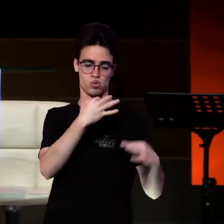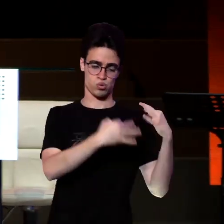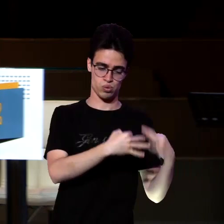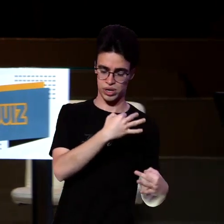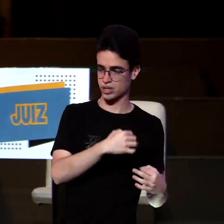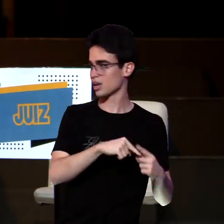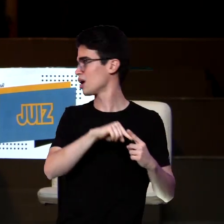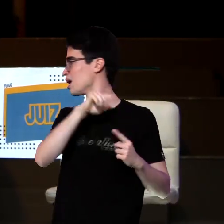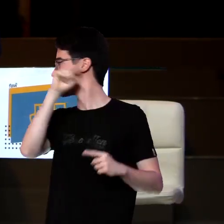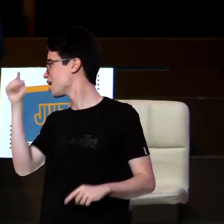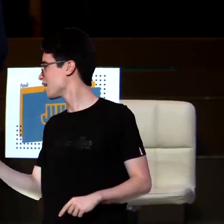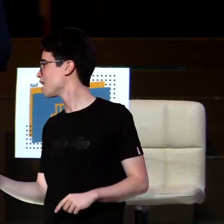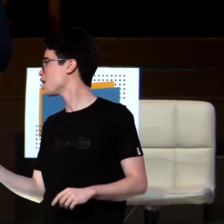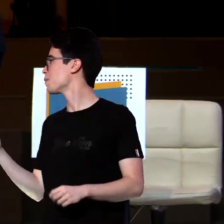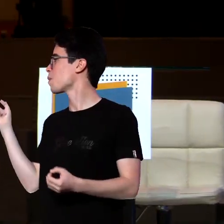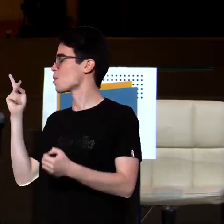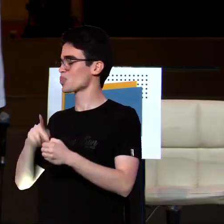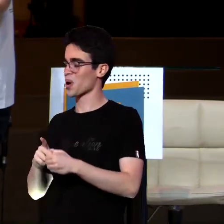Vai para lá, por favor.